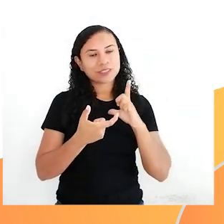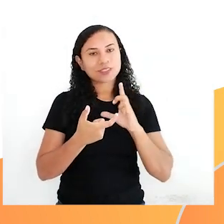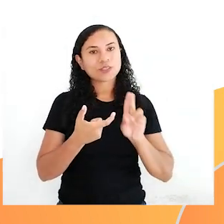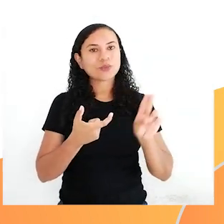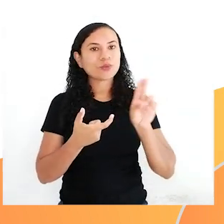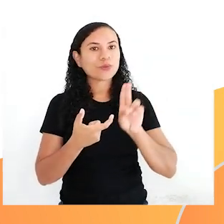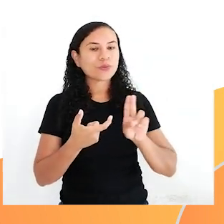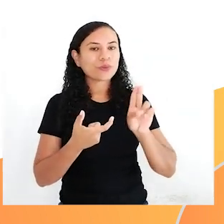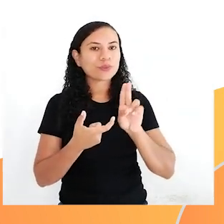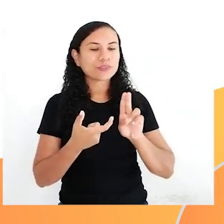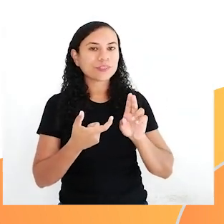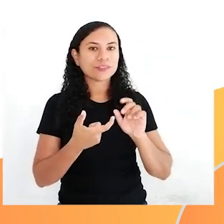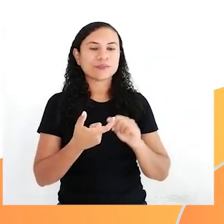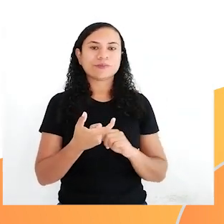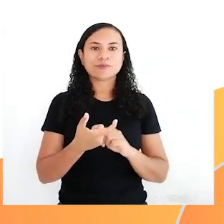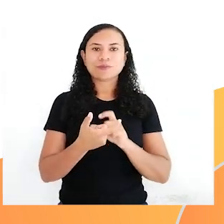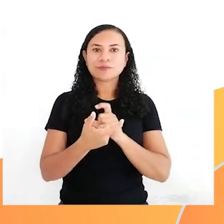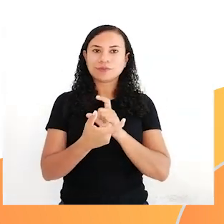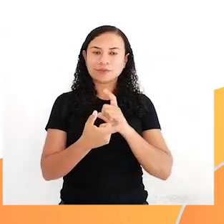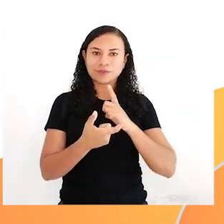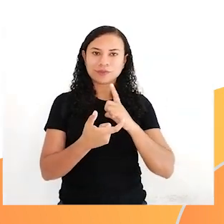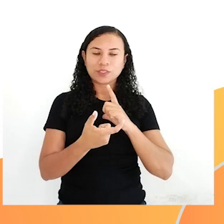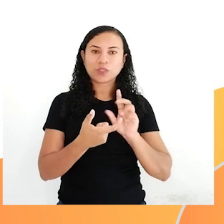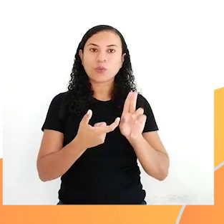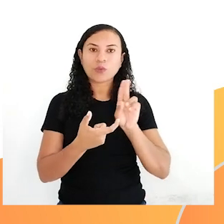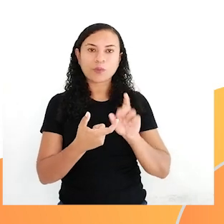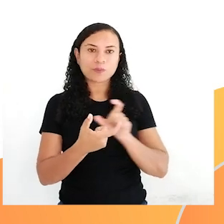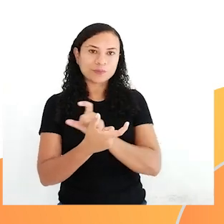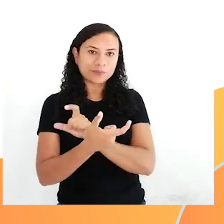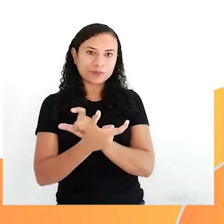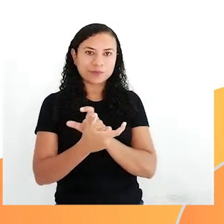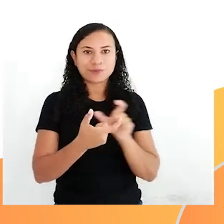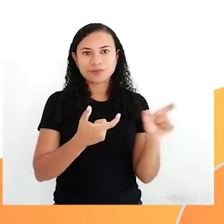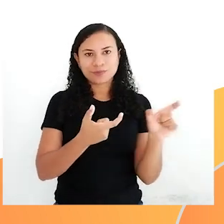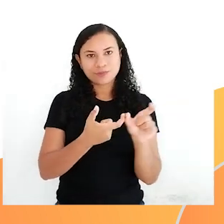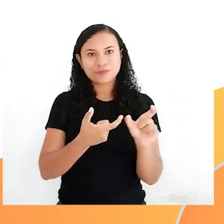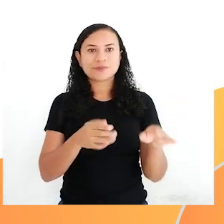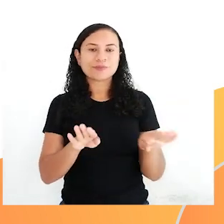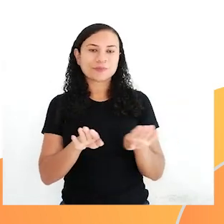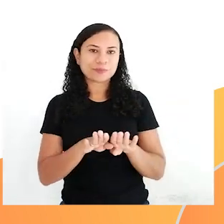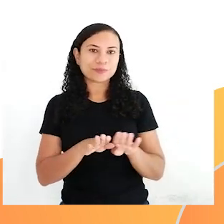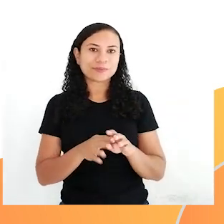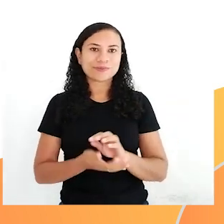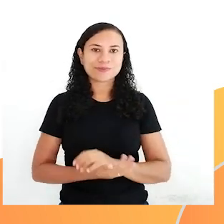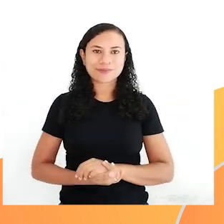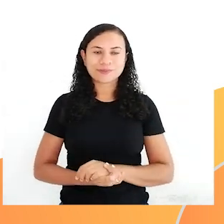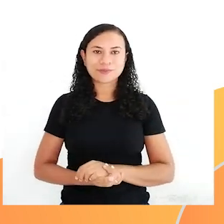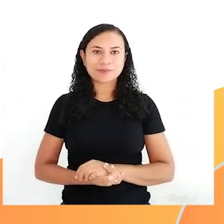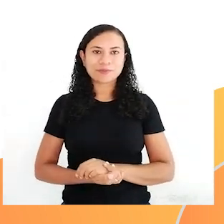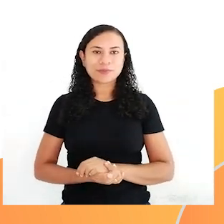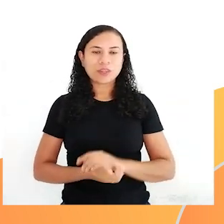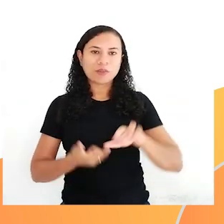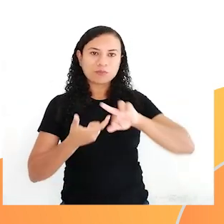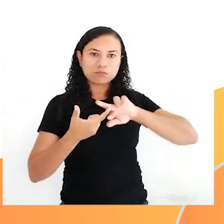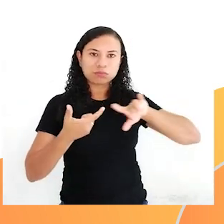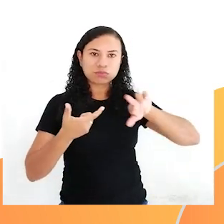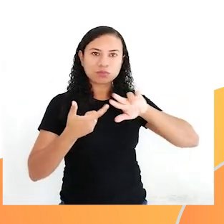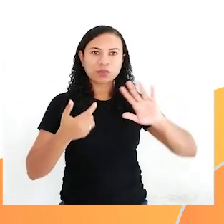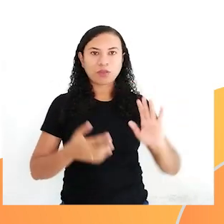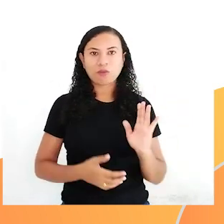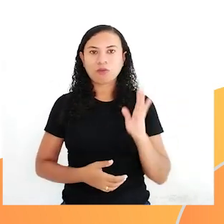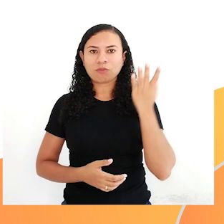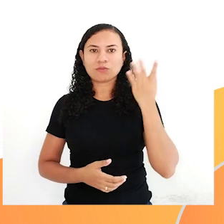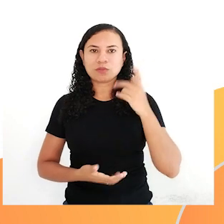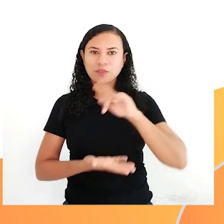radical feliz e o sufixo mente. Os processos de derivação de palavras ocorrem de 6